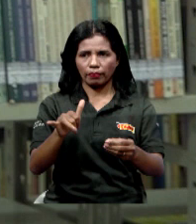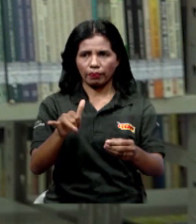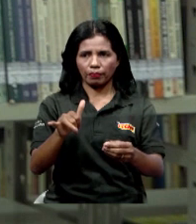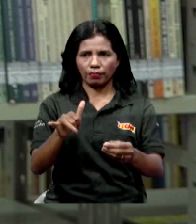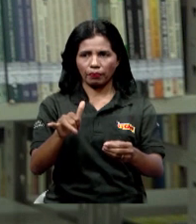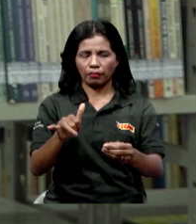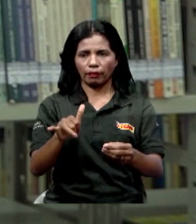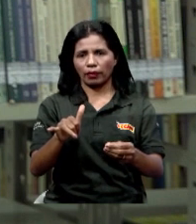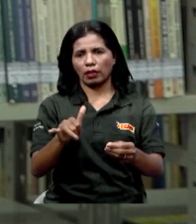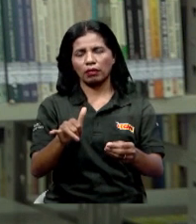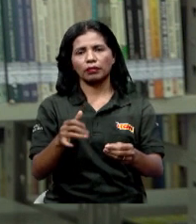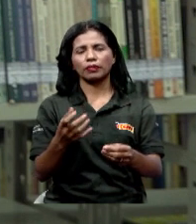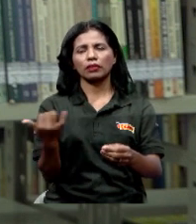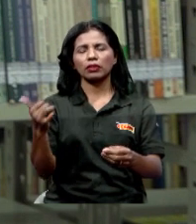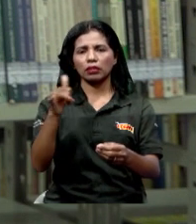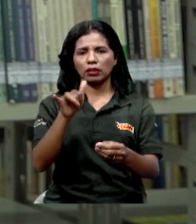sirenia